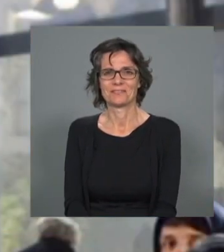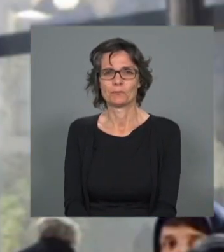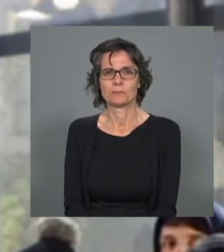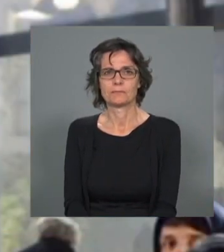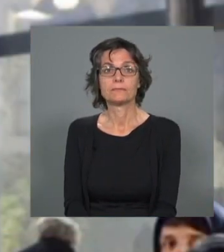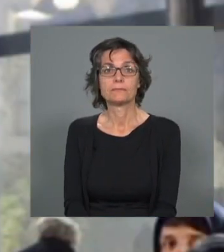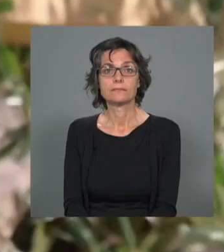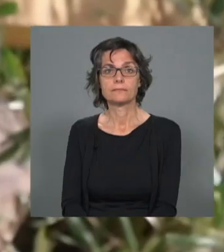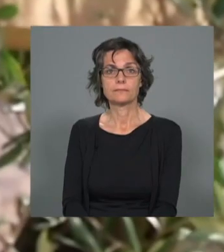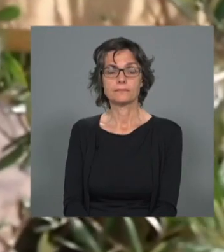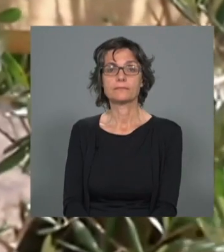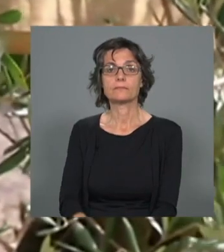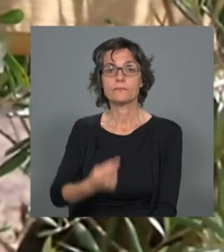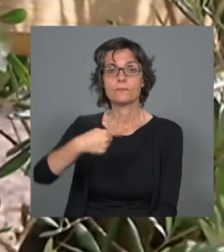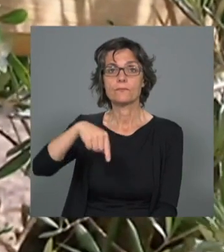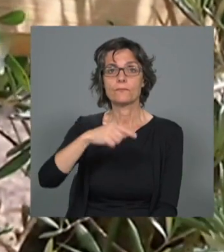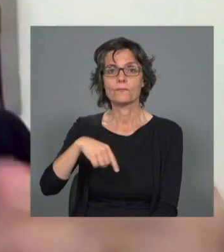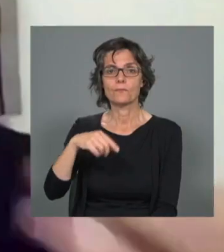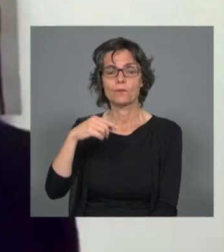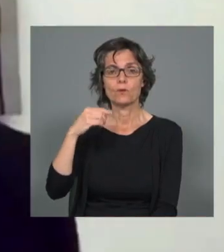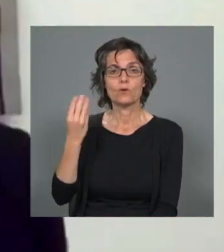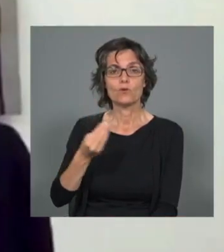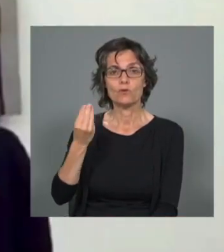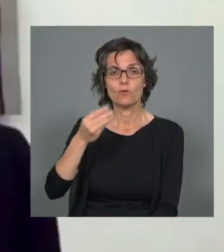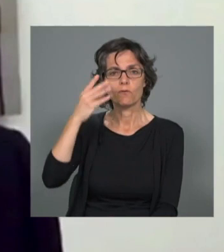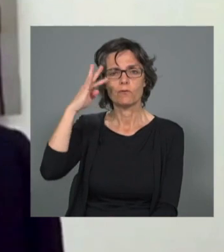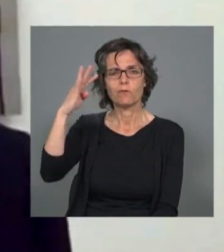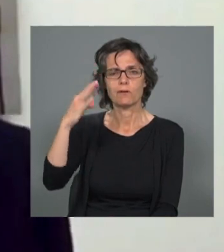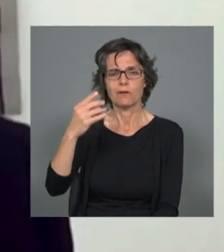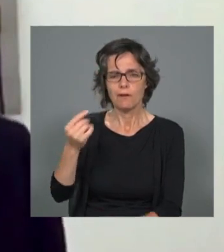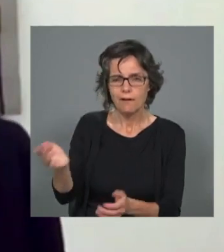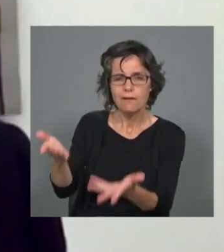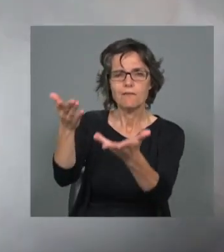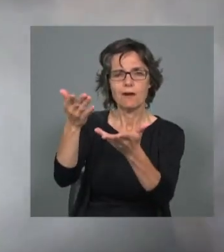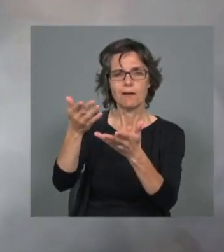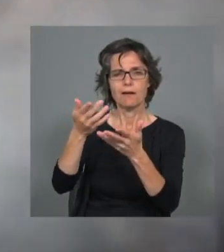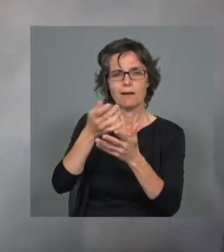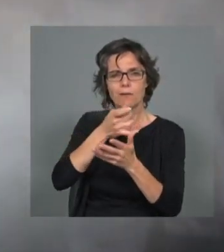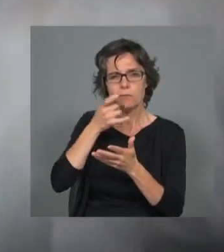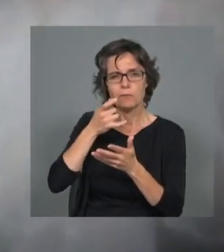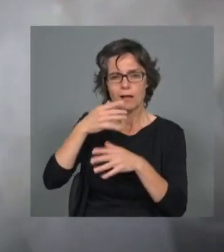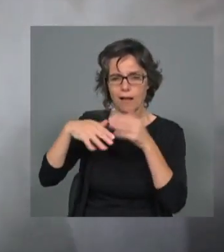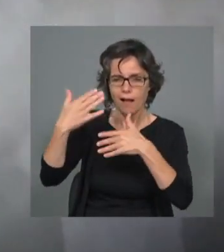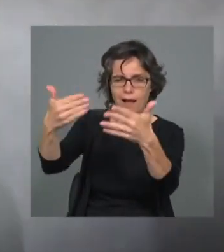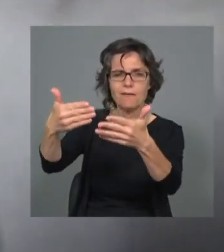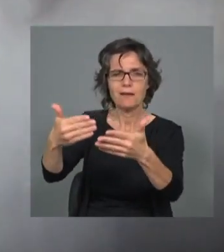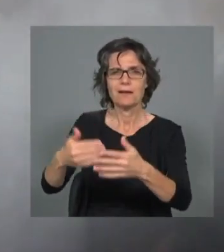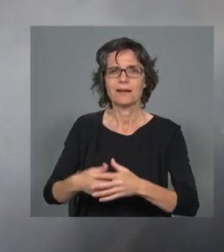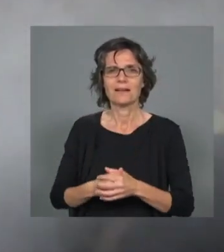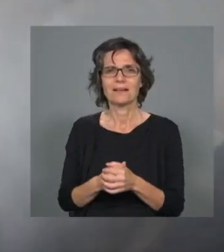Jovens tenham sonhos, comprometam-se, façam.